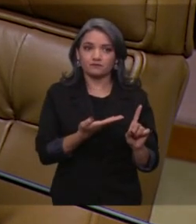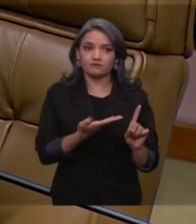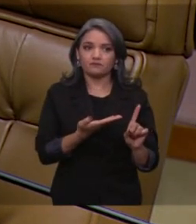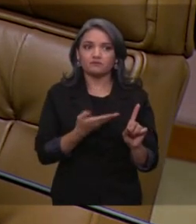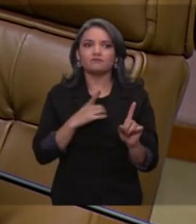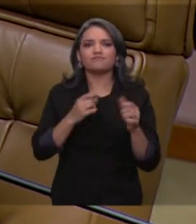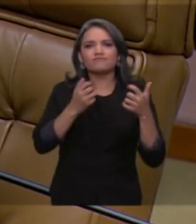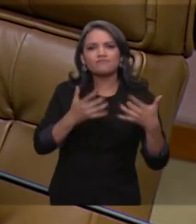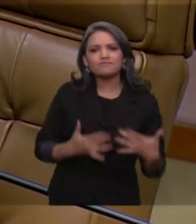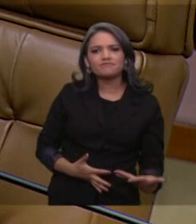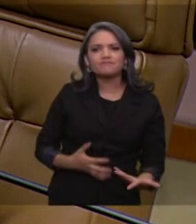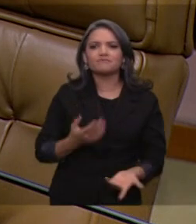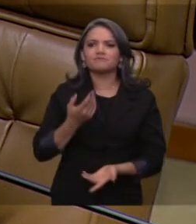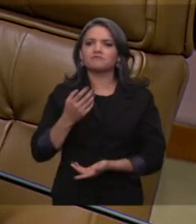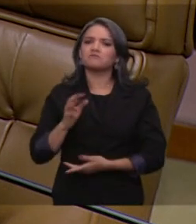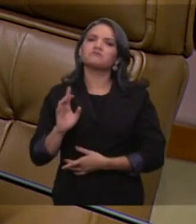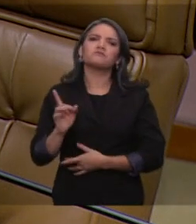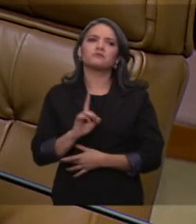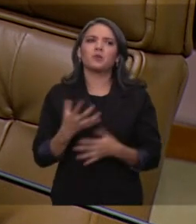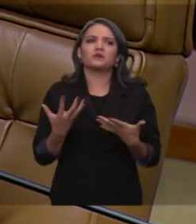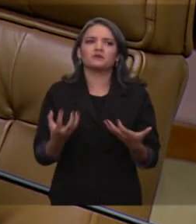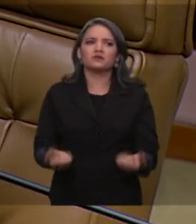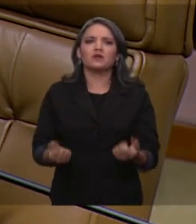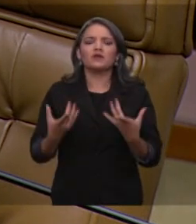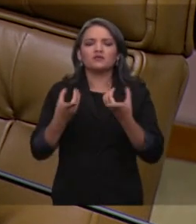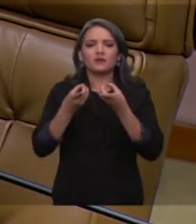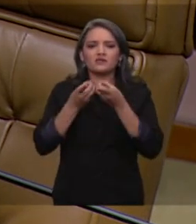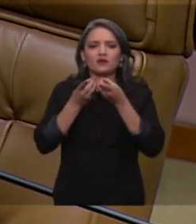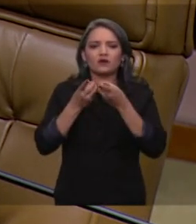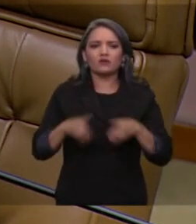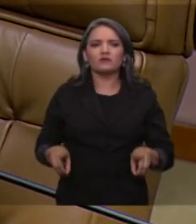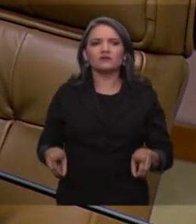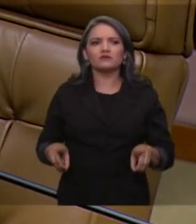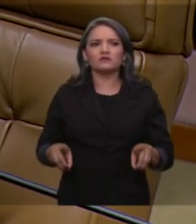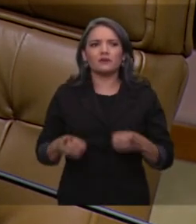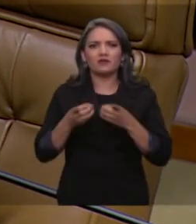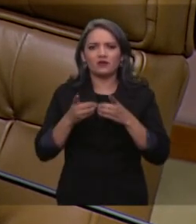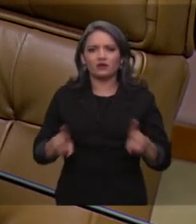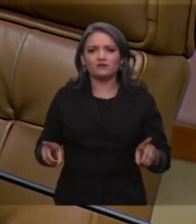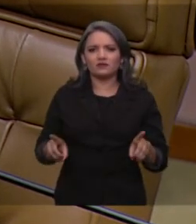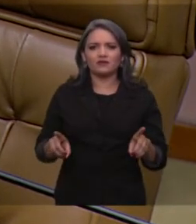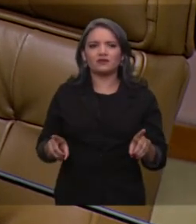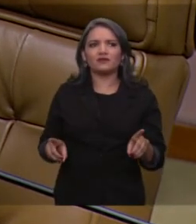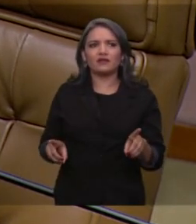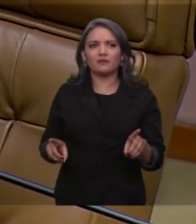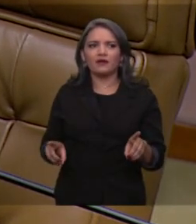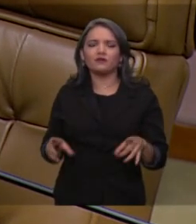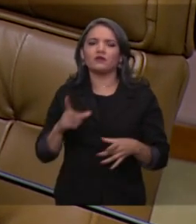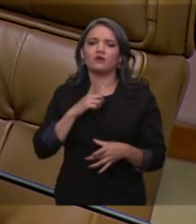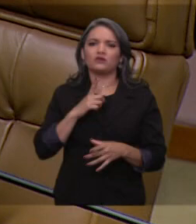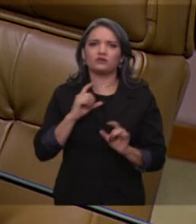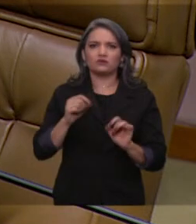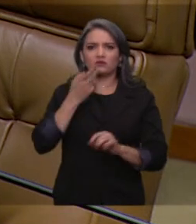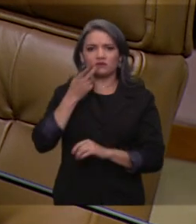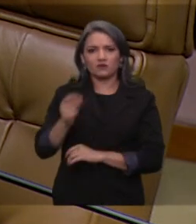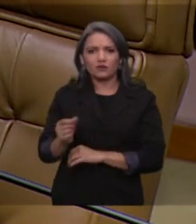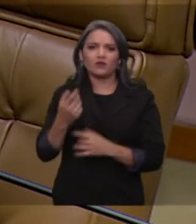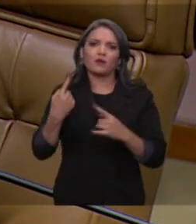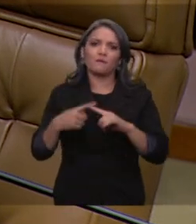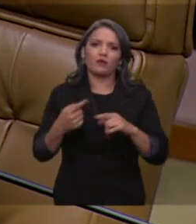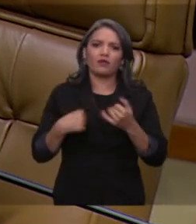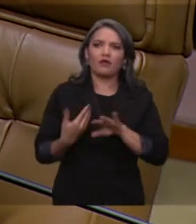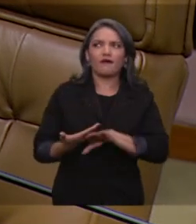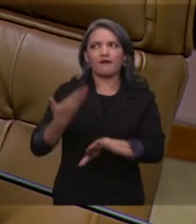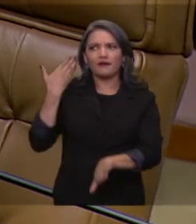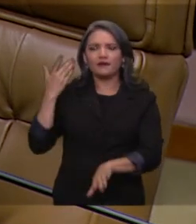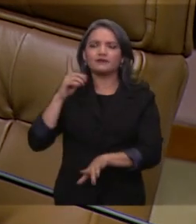não aceita a ideia do divórcio direto. A ré diz que antes de mover a ação do casamento, da